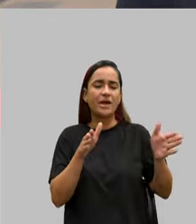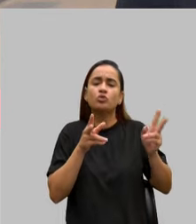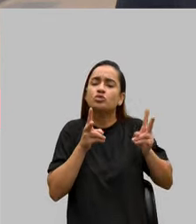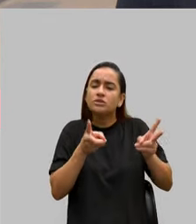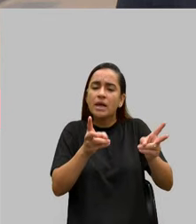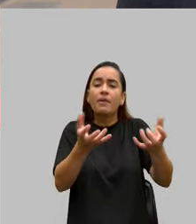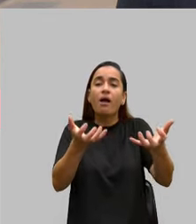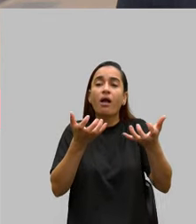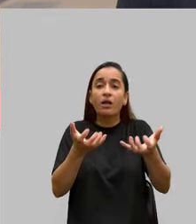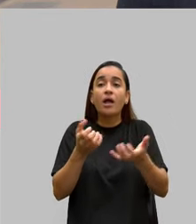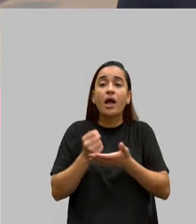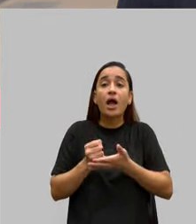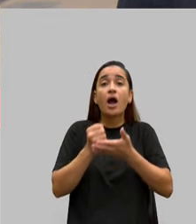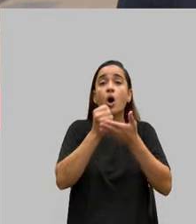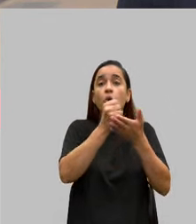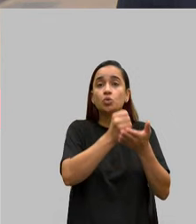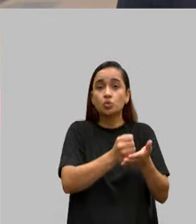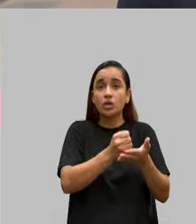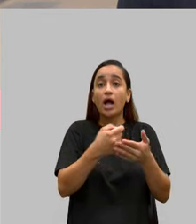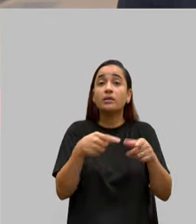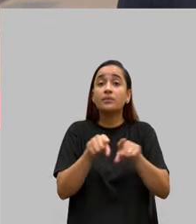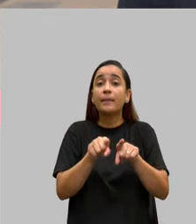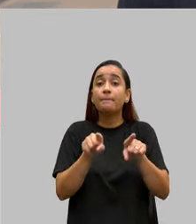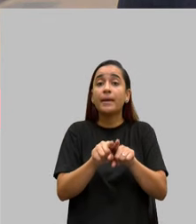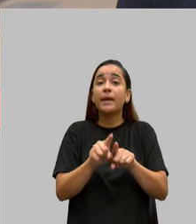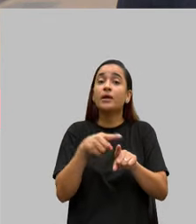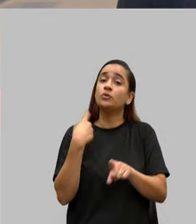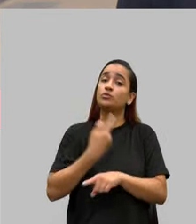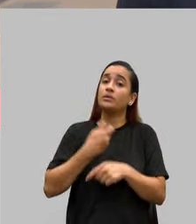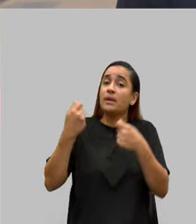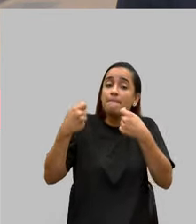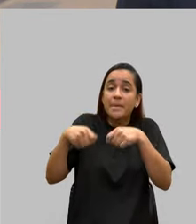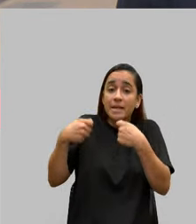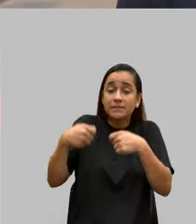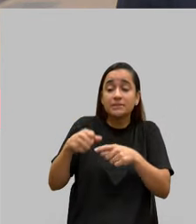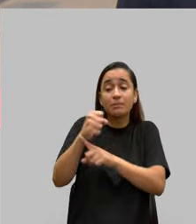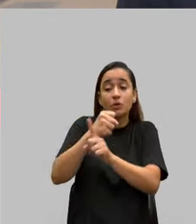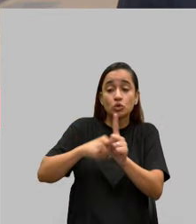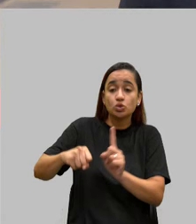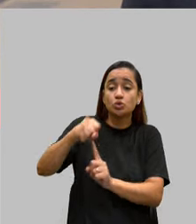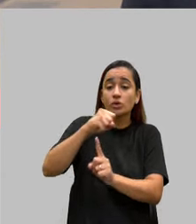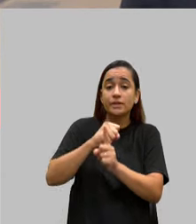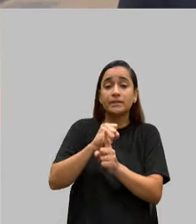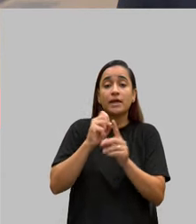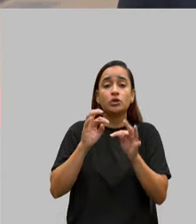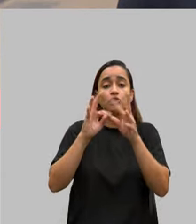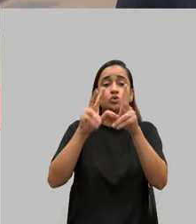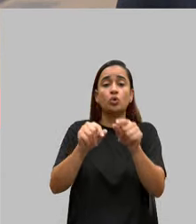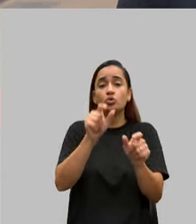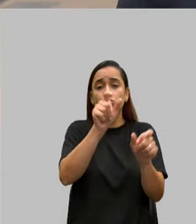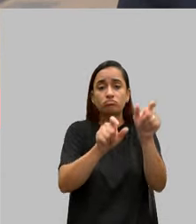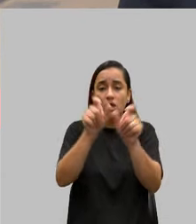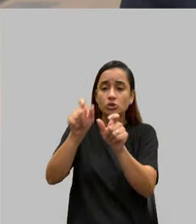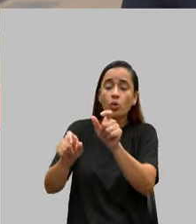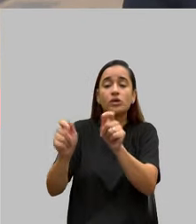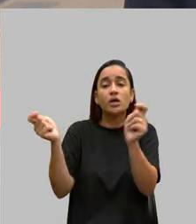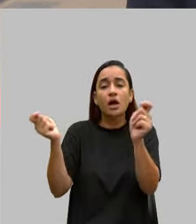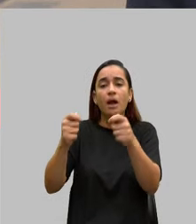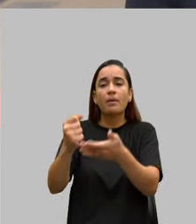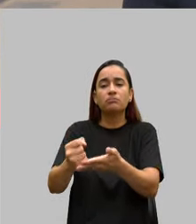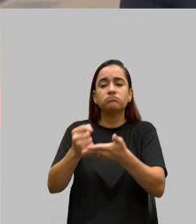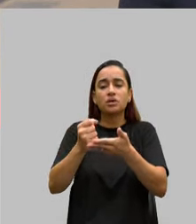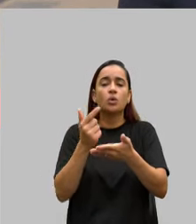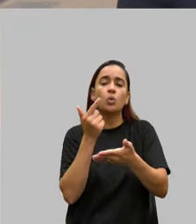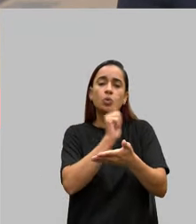estamos eh precisamos da sociedade precisamos de vocês para que a gente consiga realmente